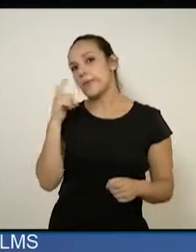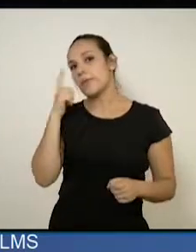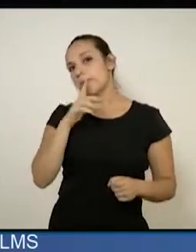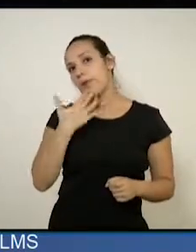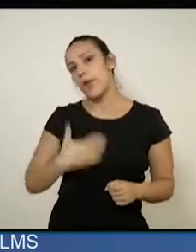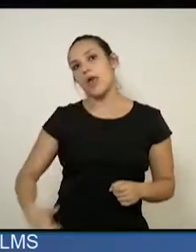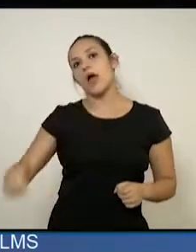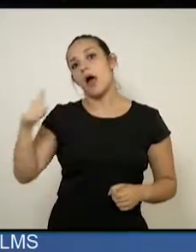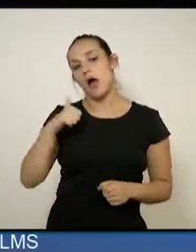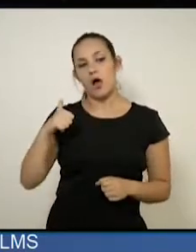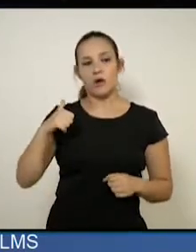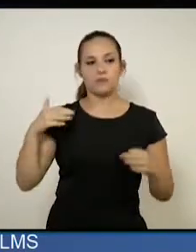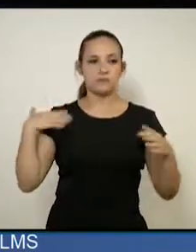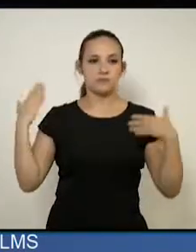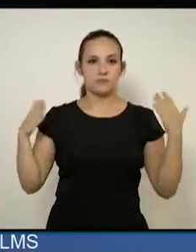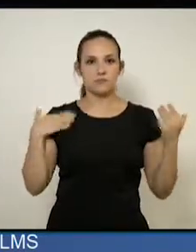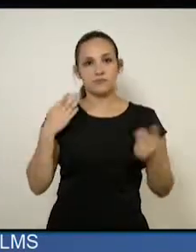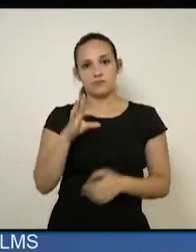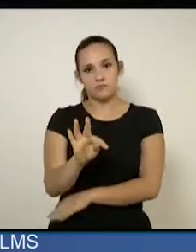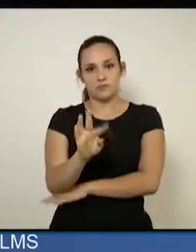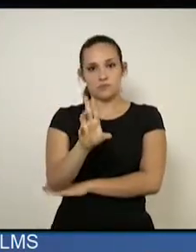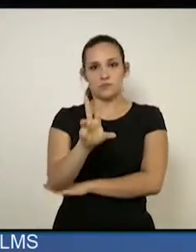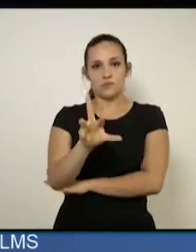que foi citado aqui, inclusive, pelo deputado